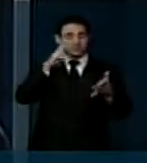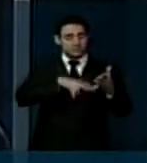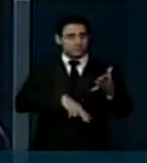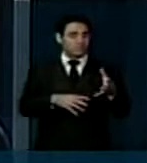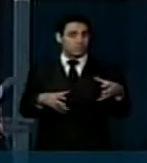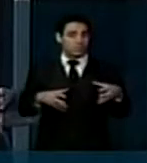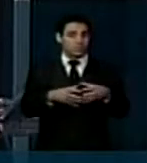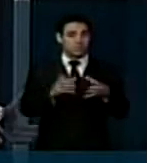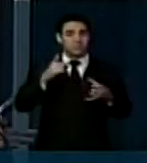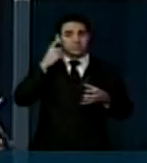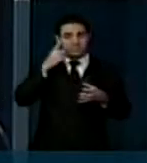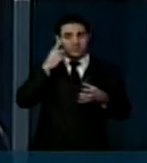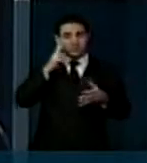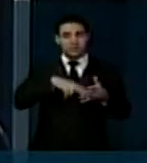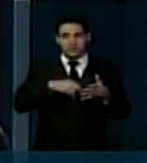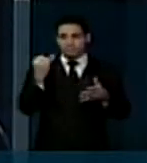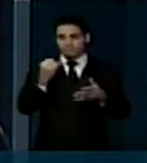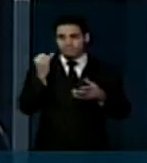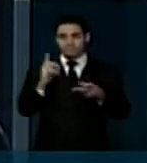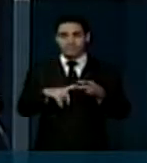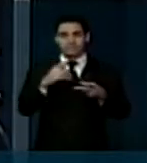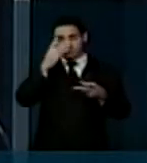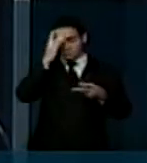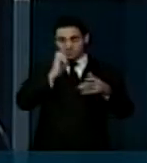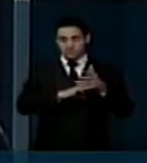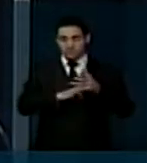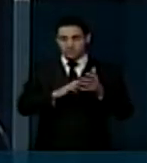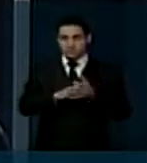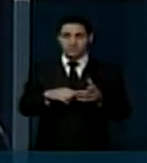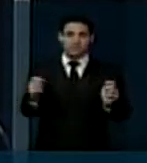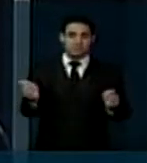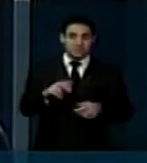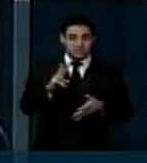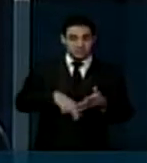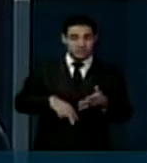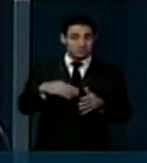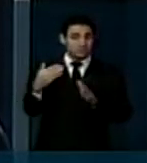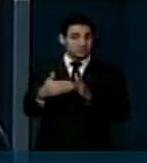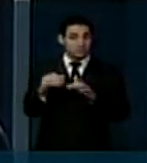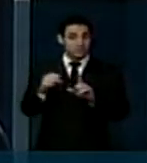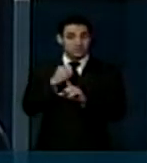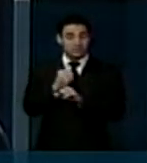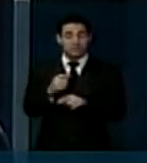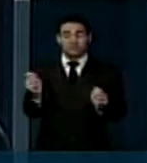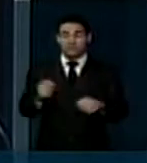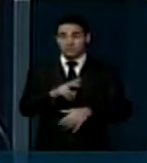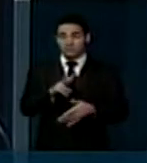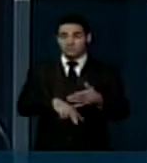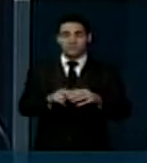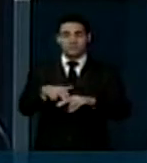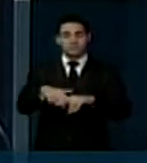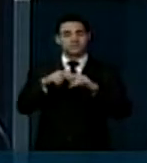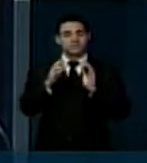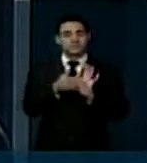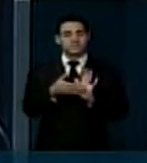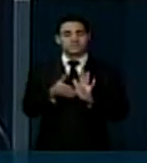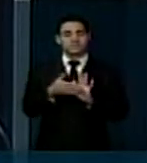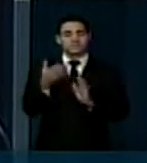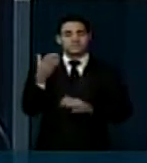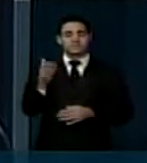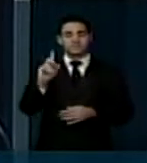classe política, que serve para os empresários, que serve para toda a sociedade. Então, estamos aqui neste dia parabenizando o